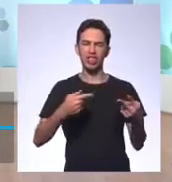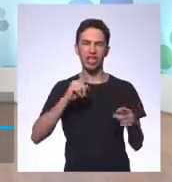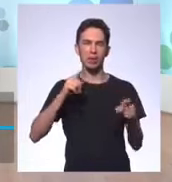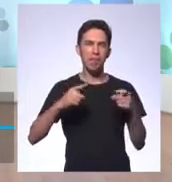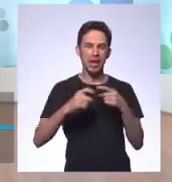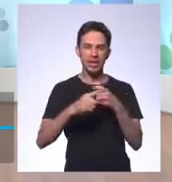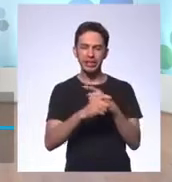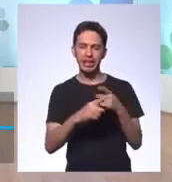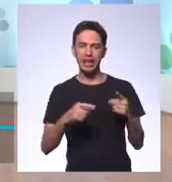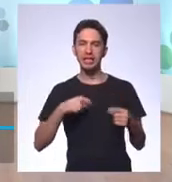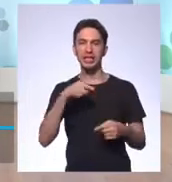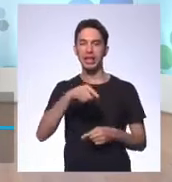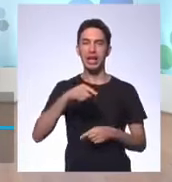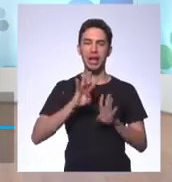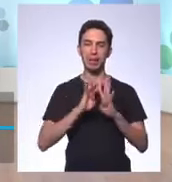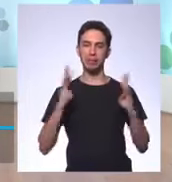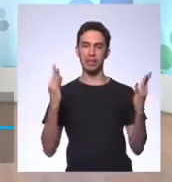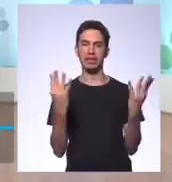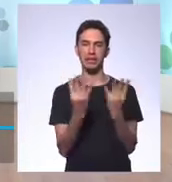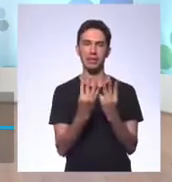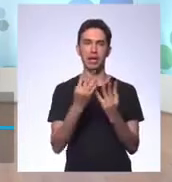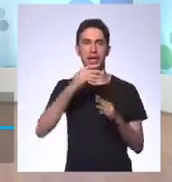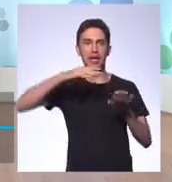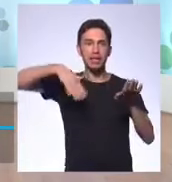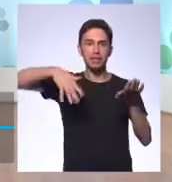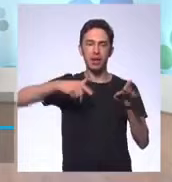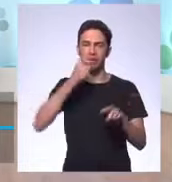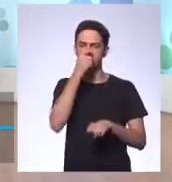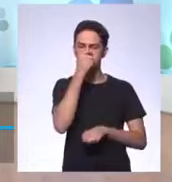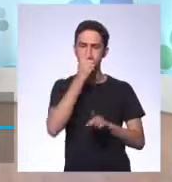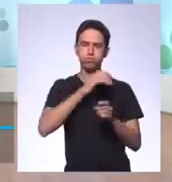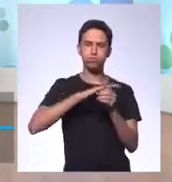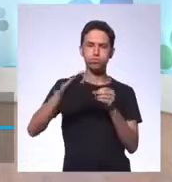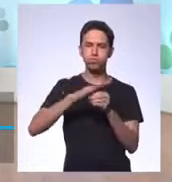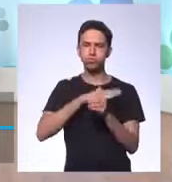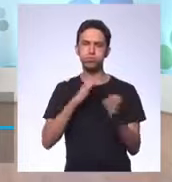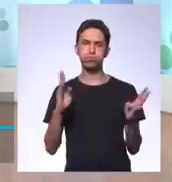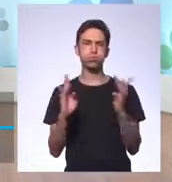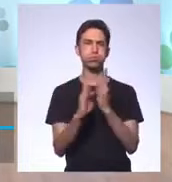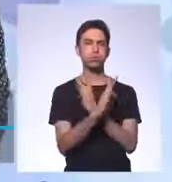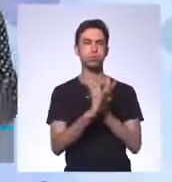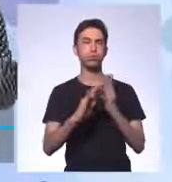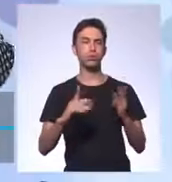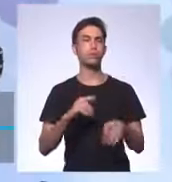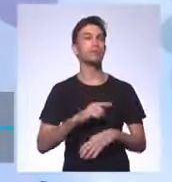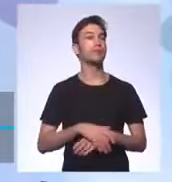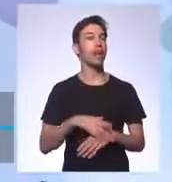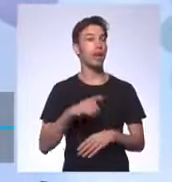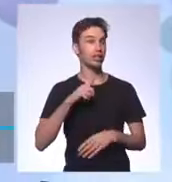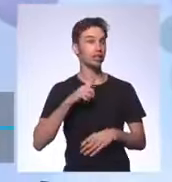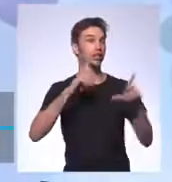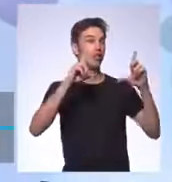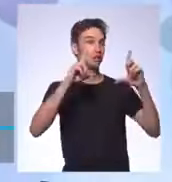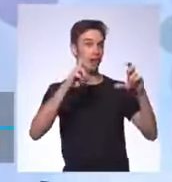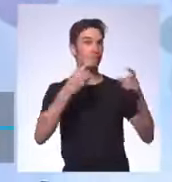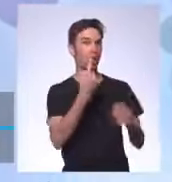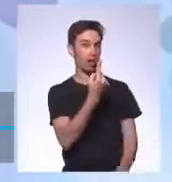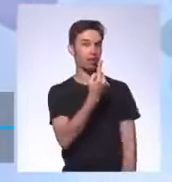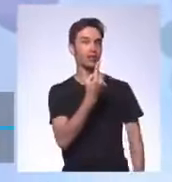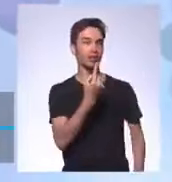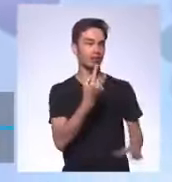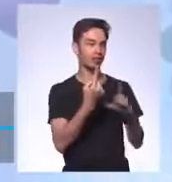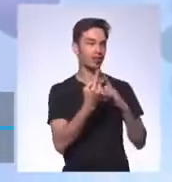praias lotadas em plena pandemia. Ok, ó, se vocês perceberam que, por exemplo, a gente tinha uma imagem e olha